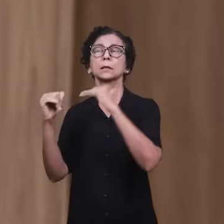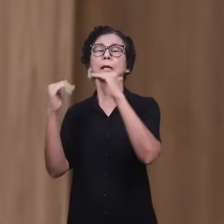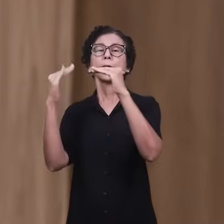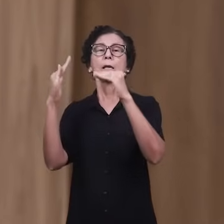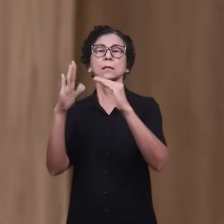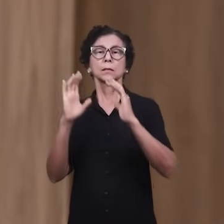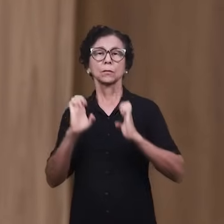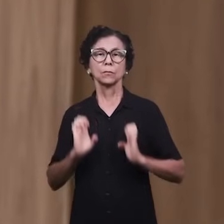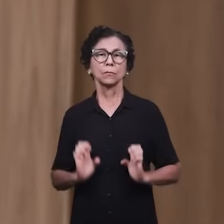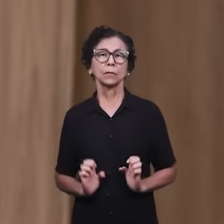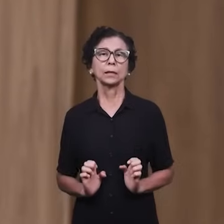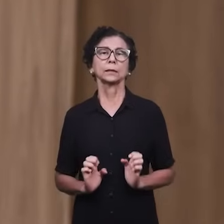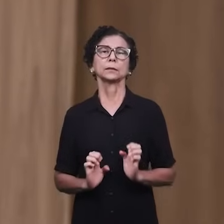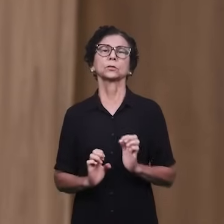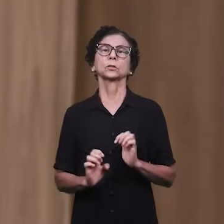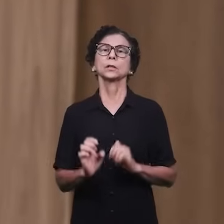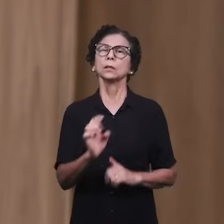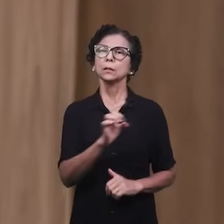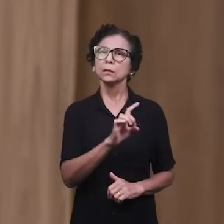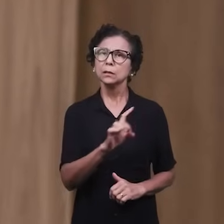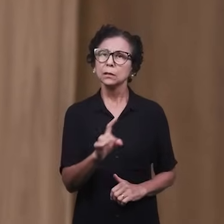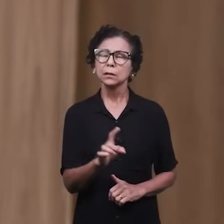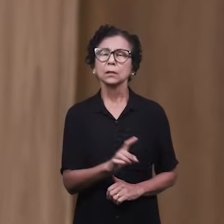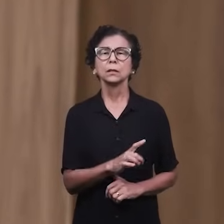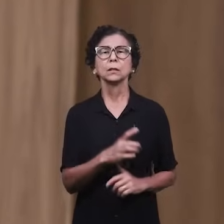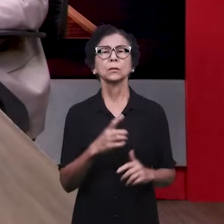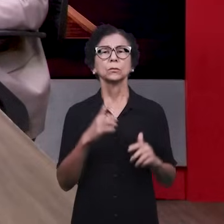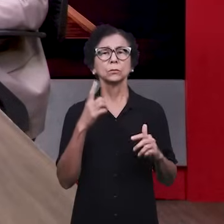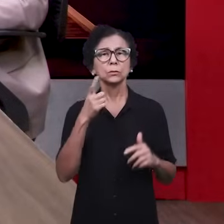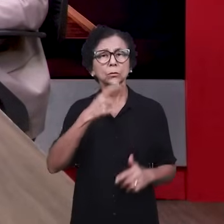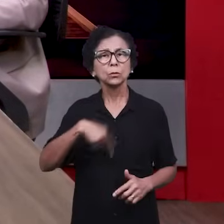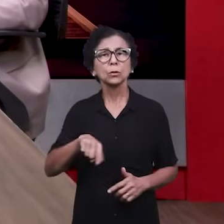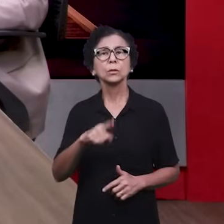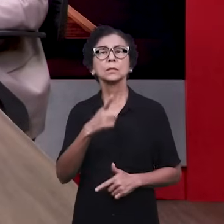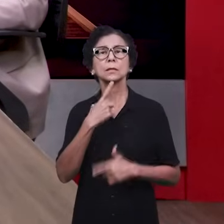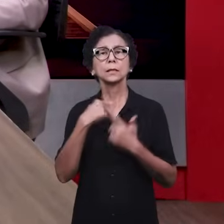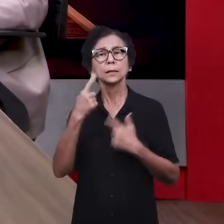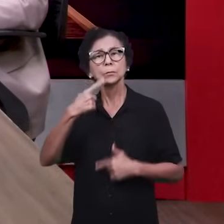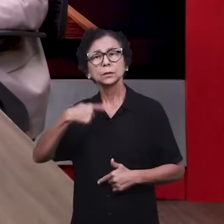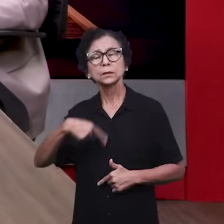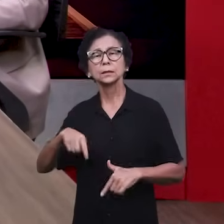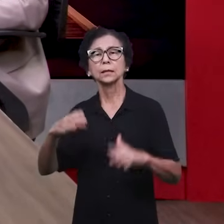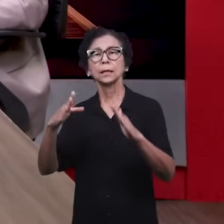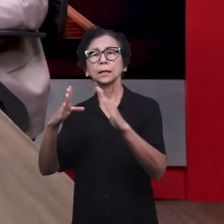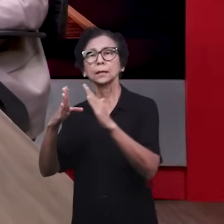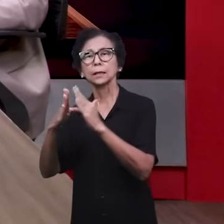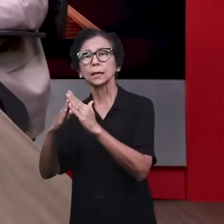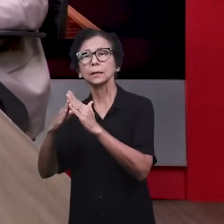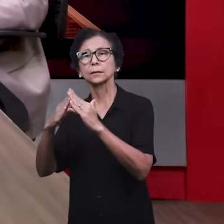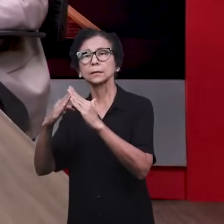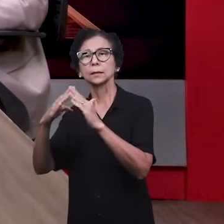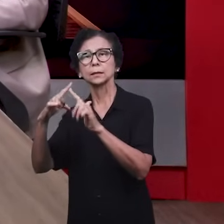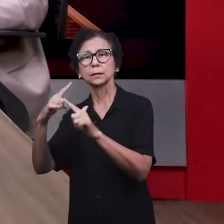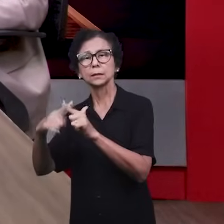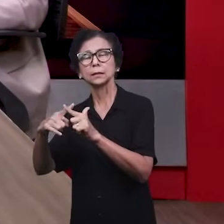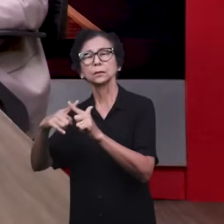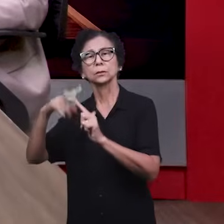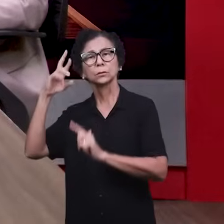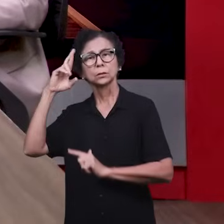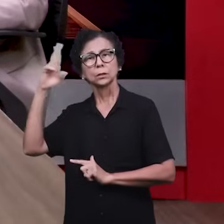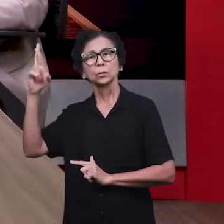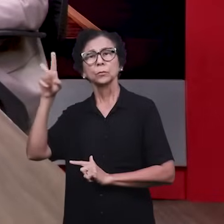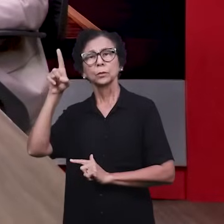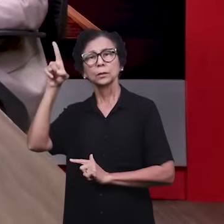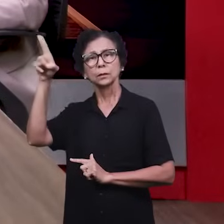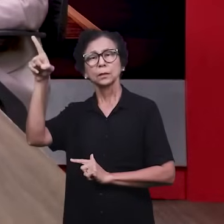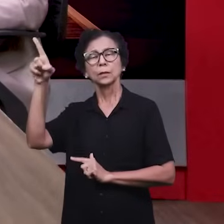queremos estar na casa do Senhor, na presença do Senhor, porque Ele é aquele que tem o poder para remir a nossa